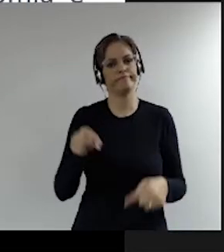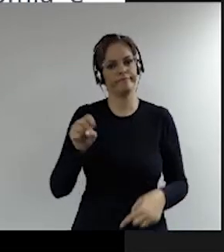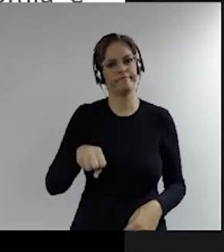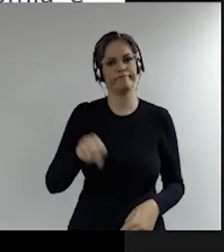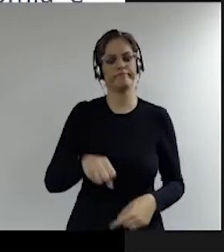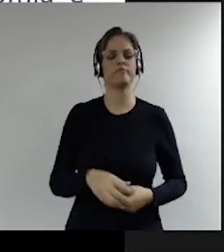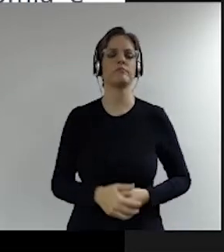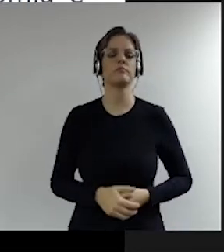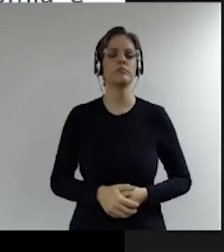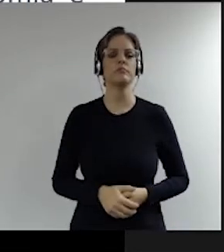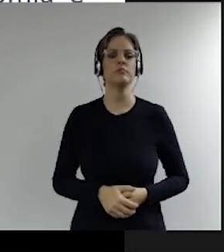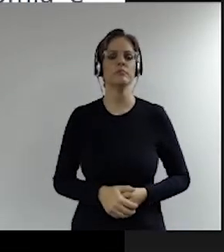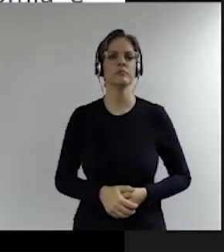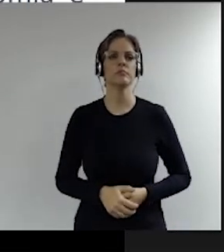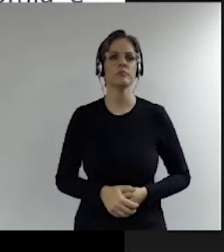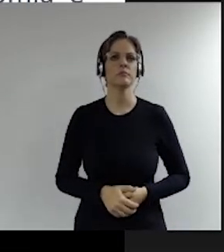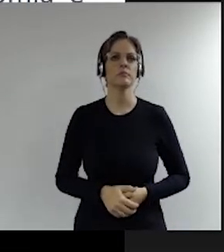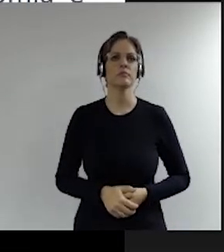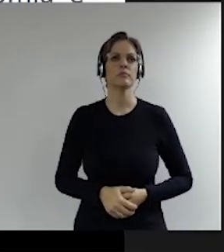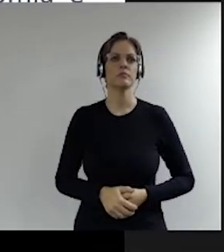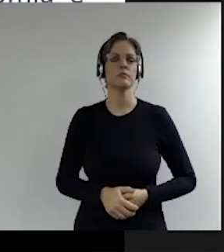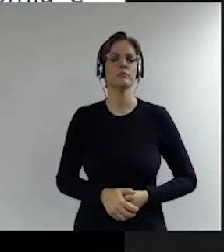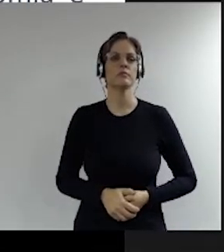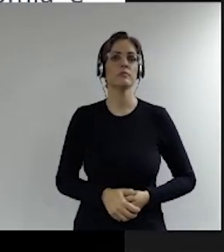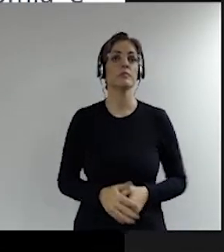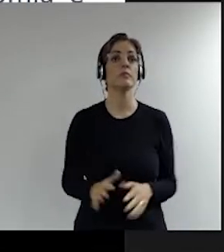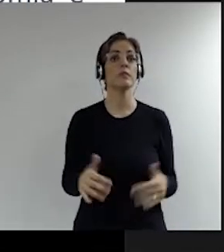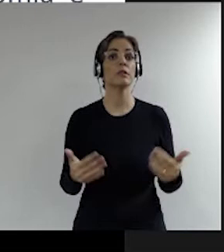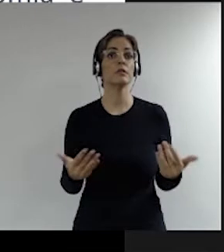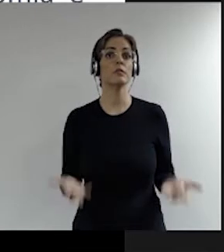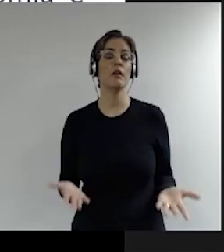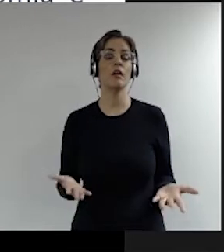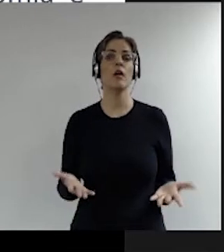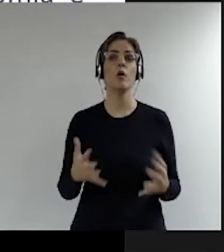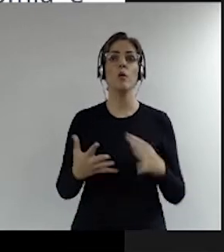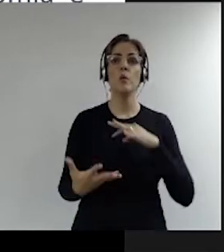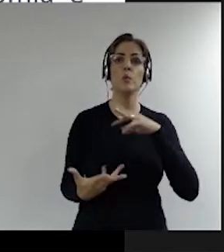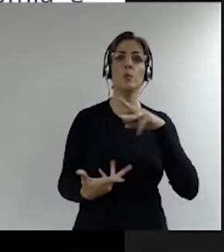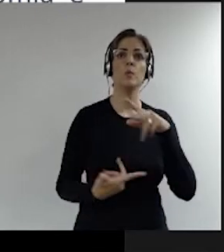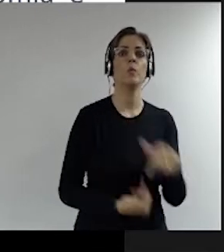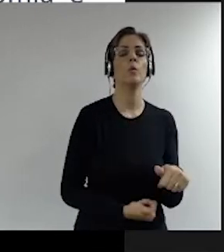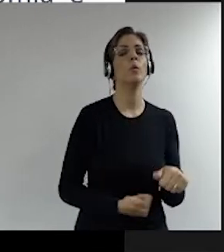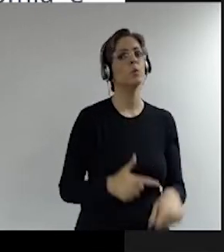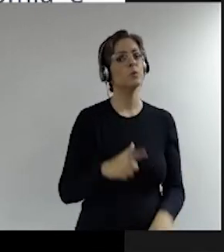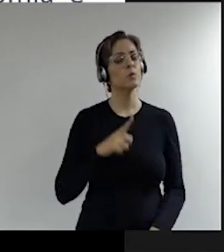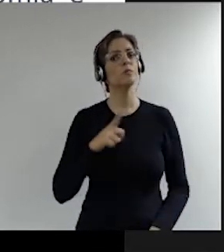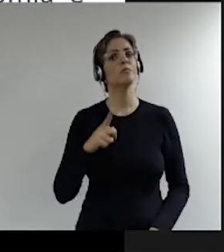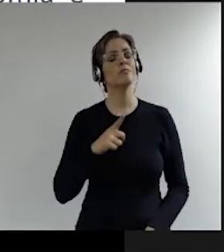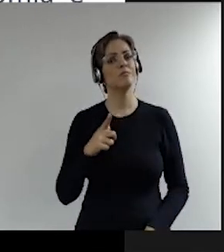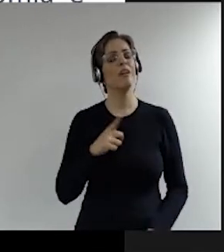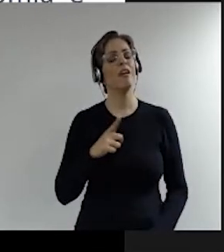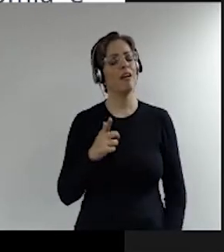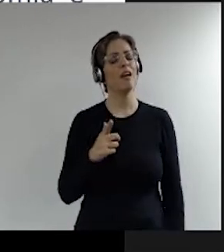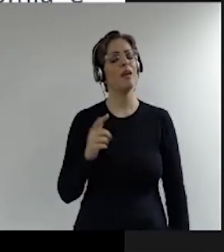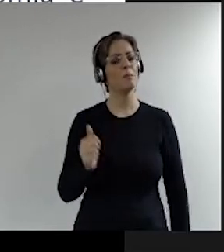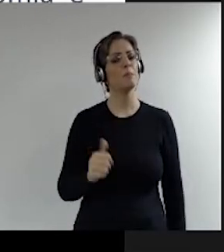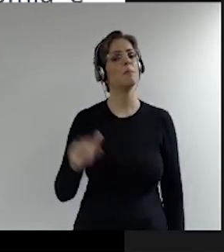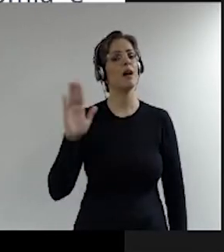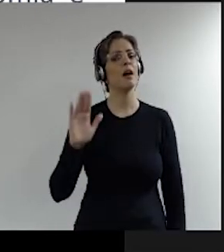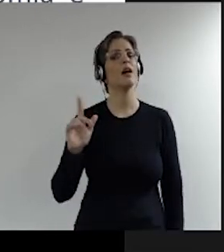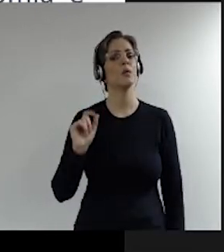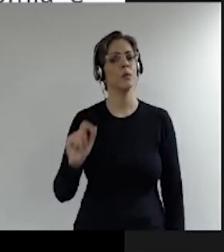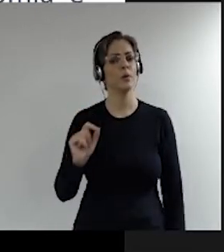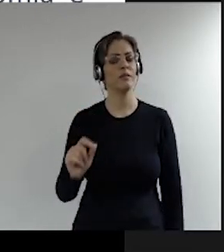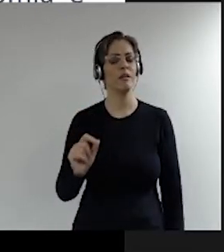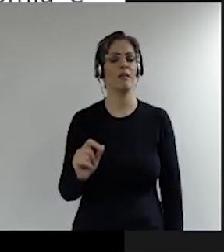a essa situação, há uma tendência no mundo a se trabalhar